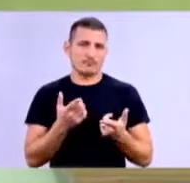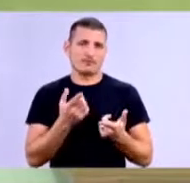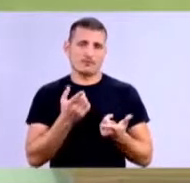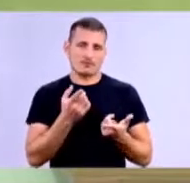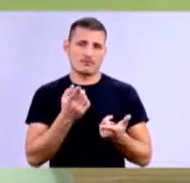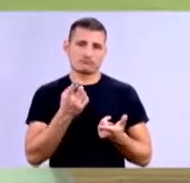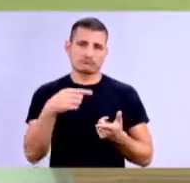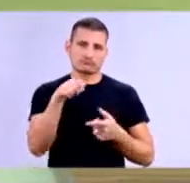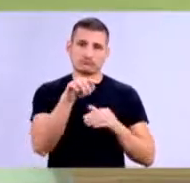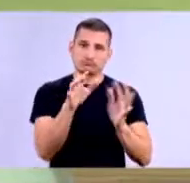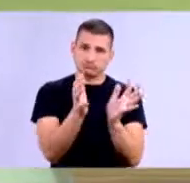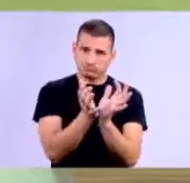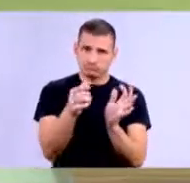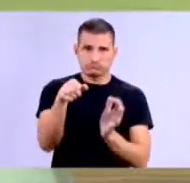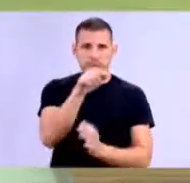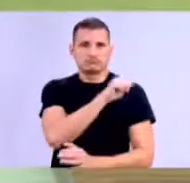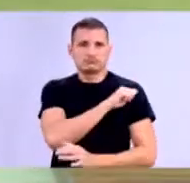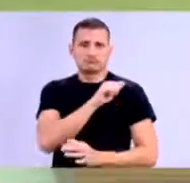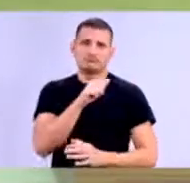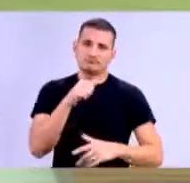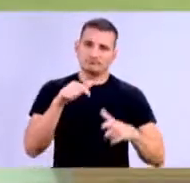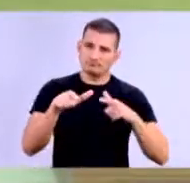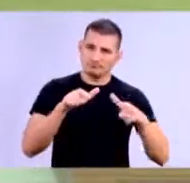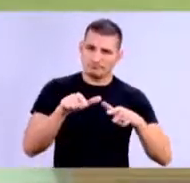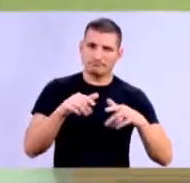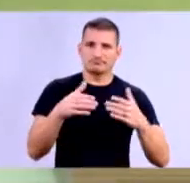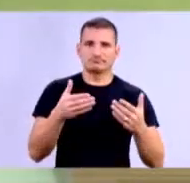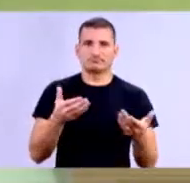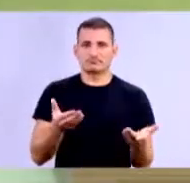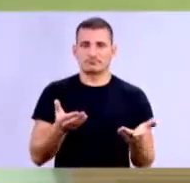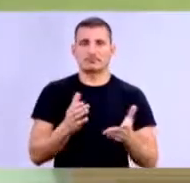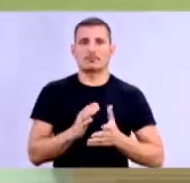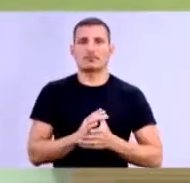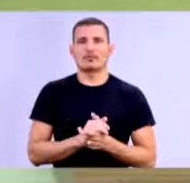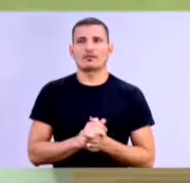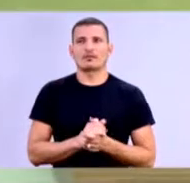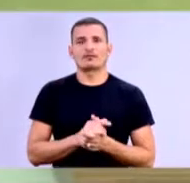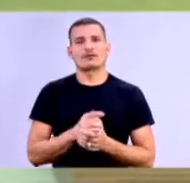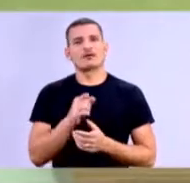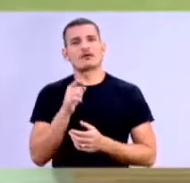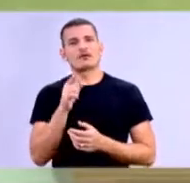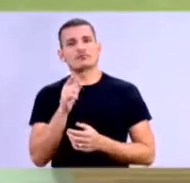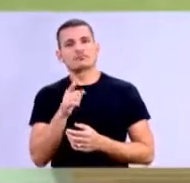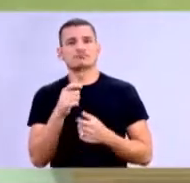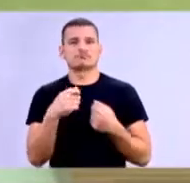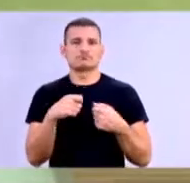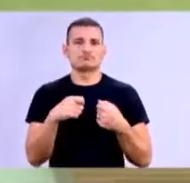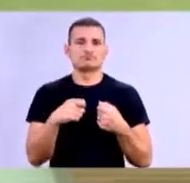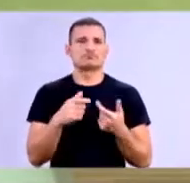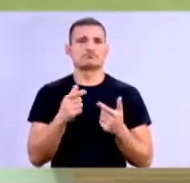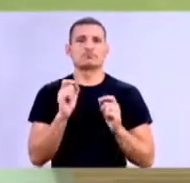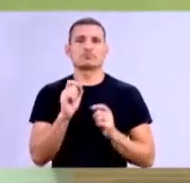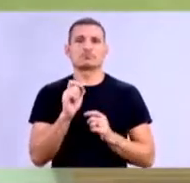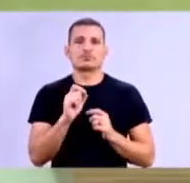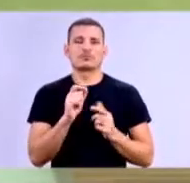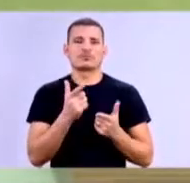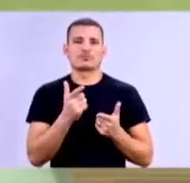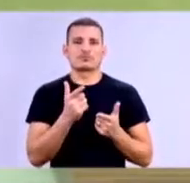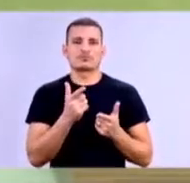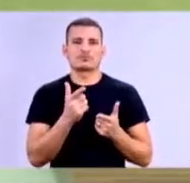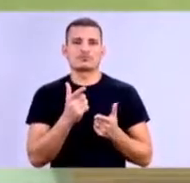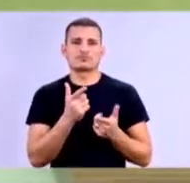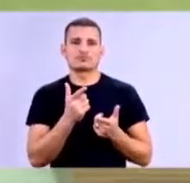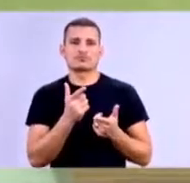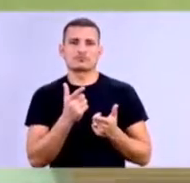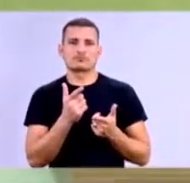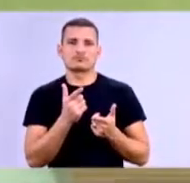trabalha. Então, para isso, né, já que é um público que trabalha, ele precisa, então, lançar mão daqueles princípios que nós